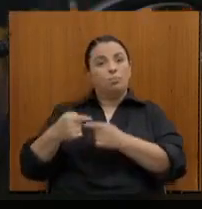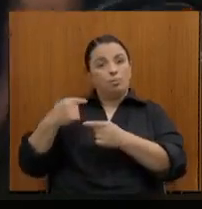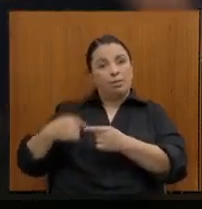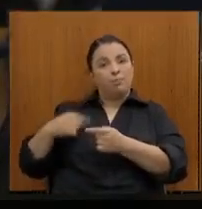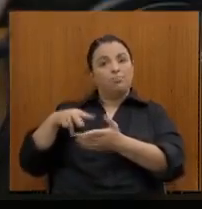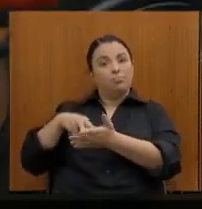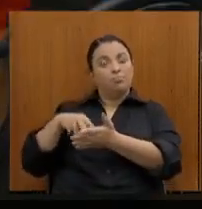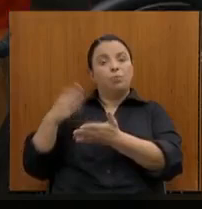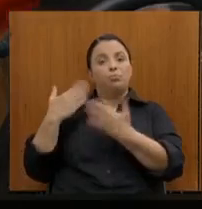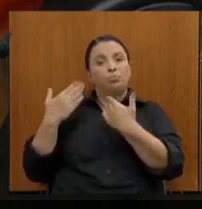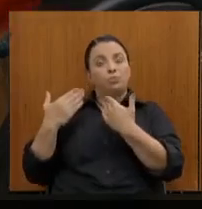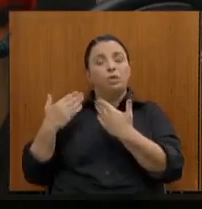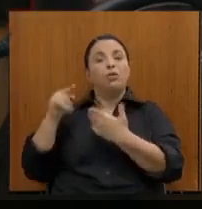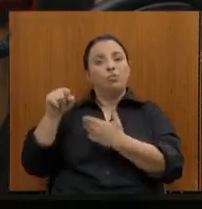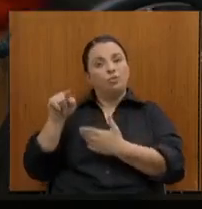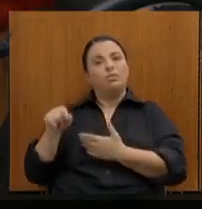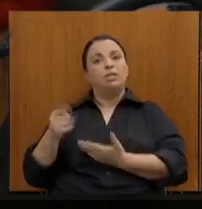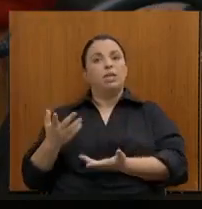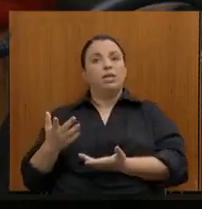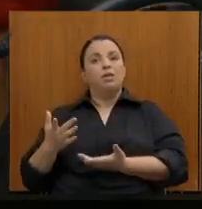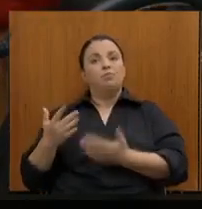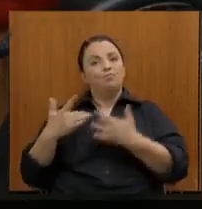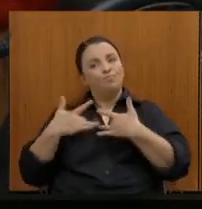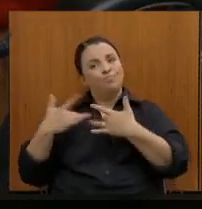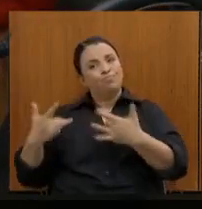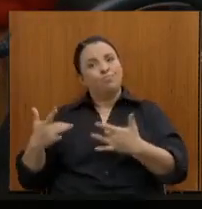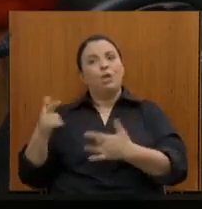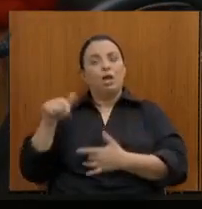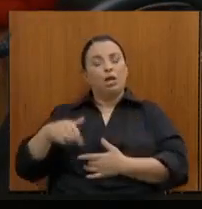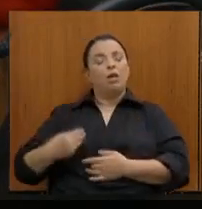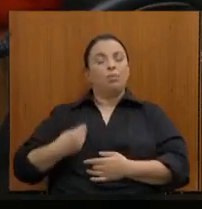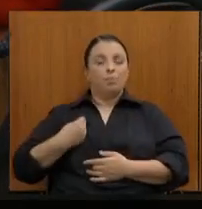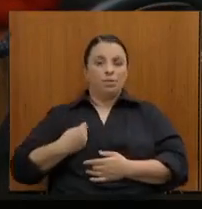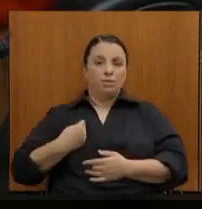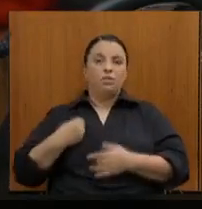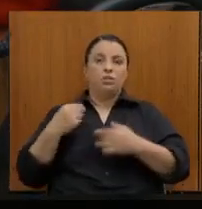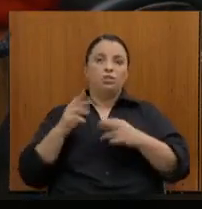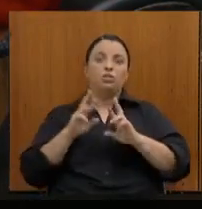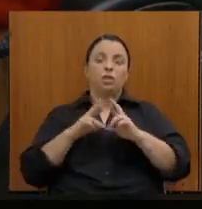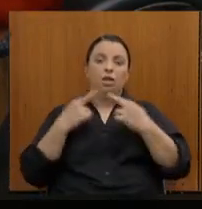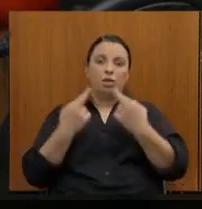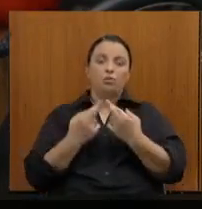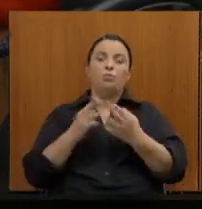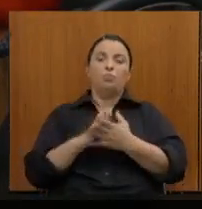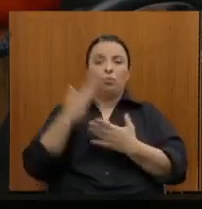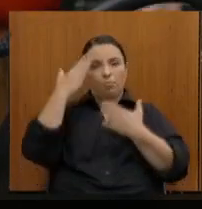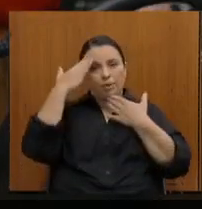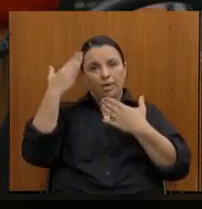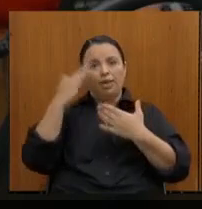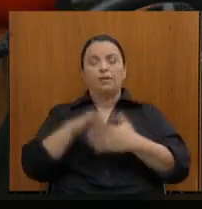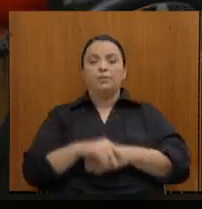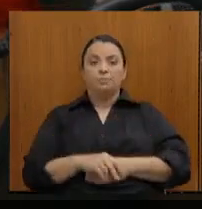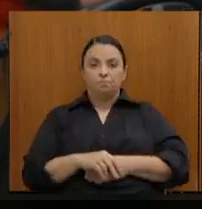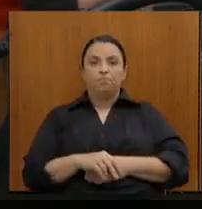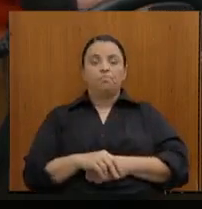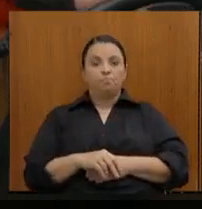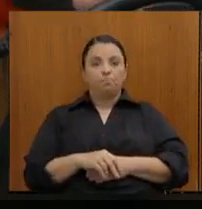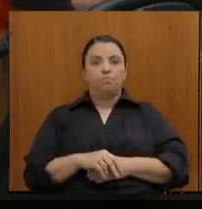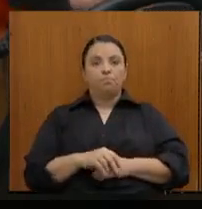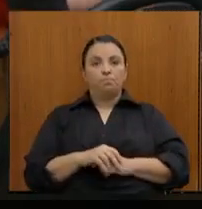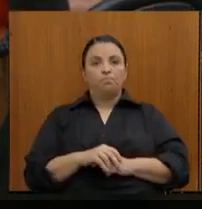está marcando a presença aqui obrigado por essa essa referência a